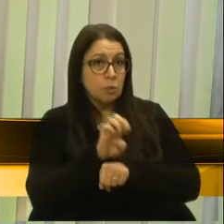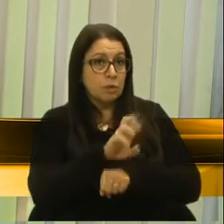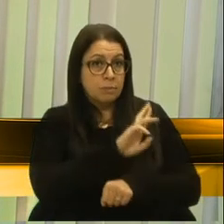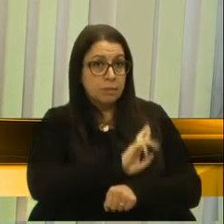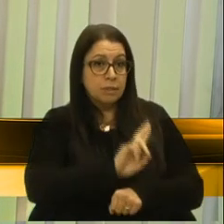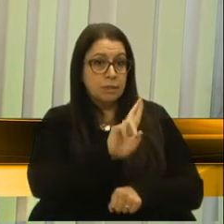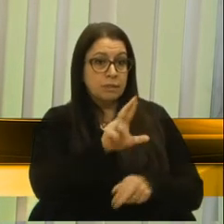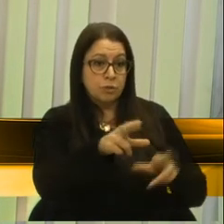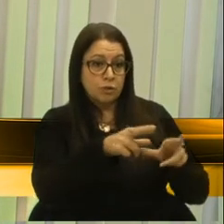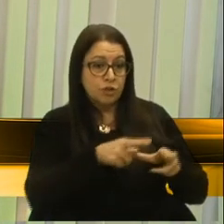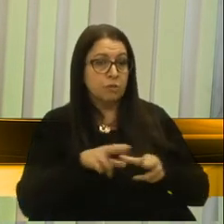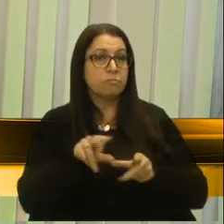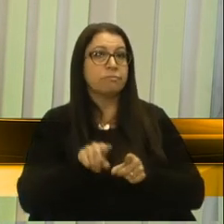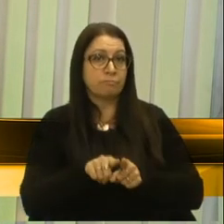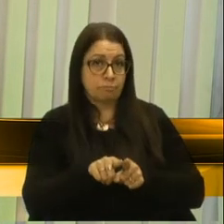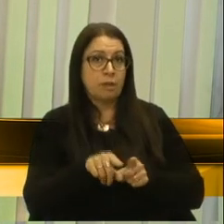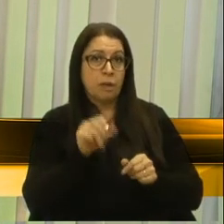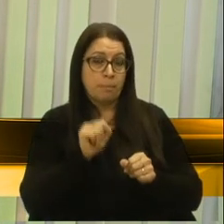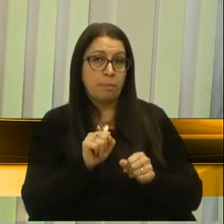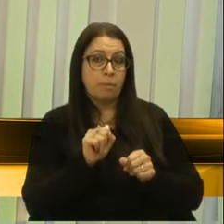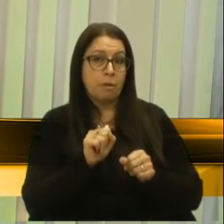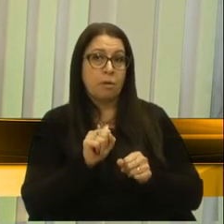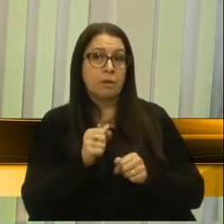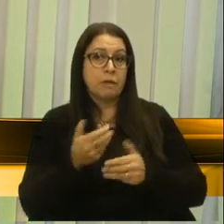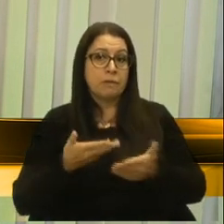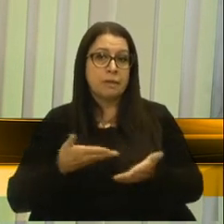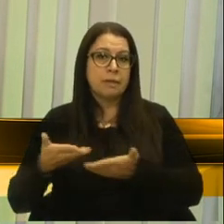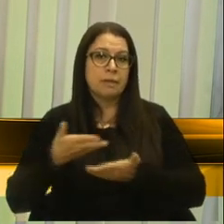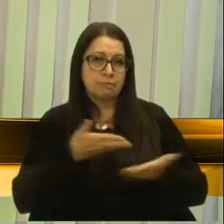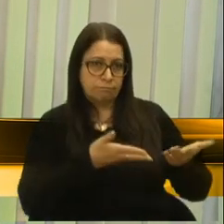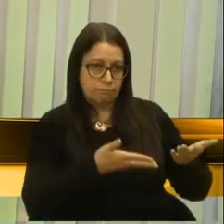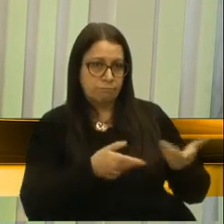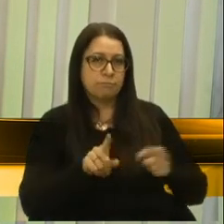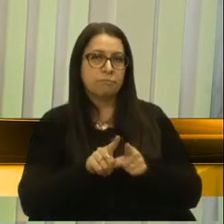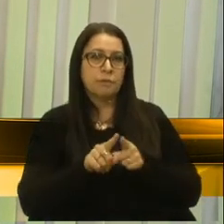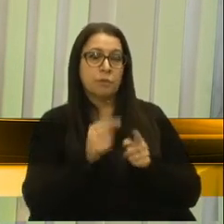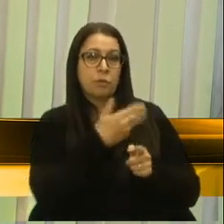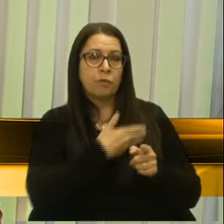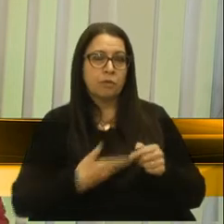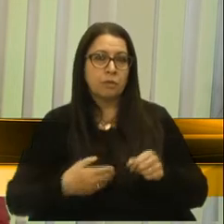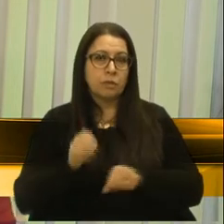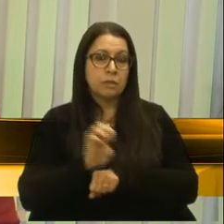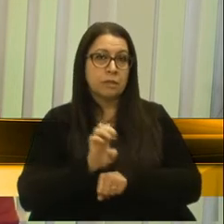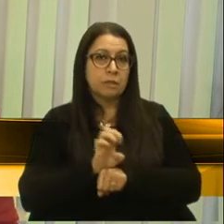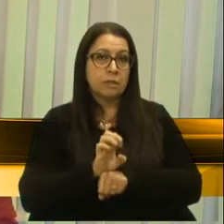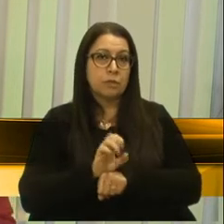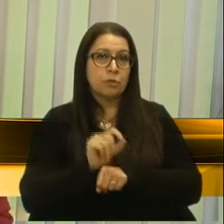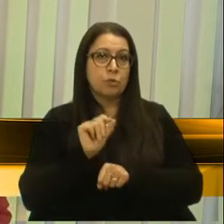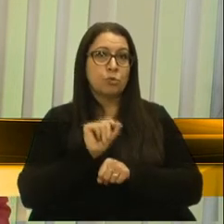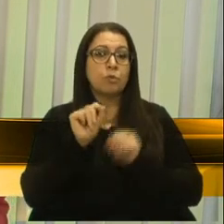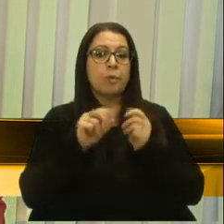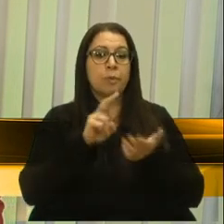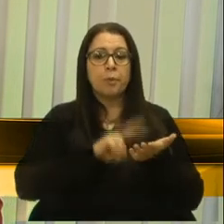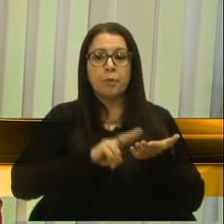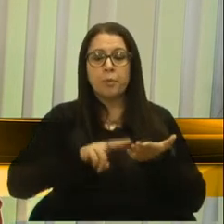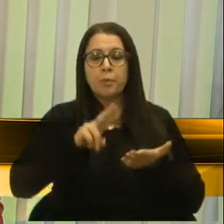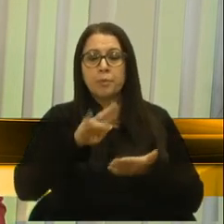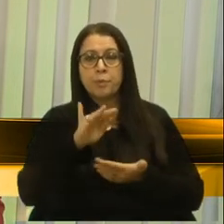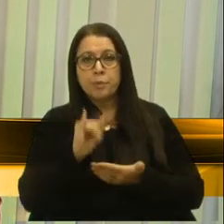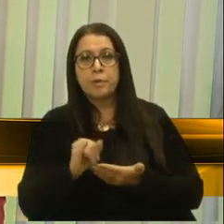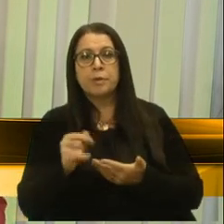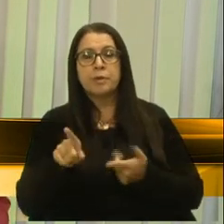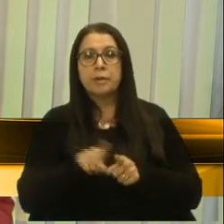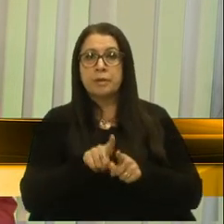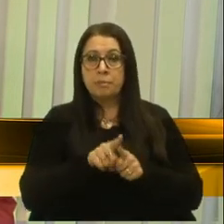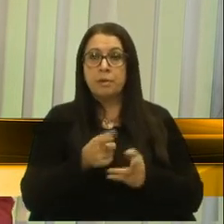nossa região, que podem estar fazendo a interlocução com o governo do Estado sobre a questão dos leitos de UTI, sobre essa questão